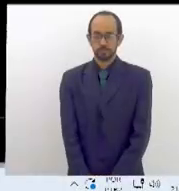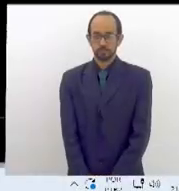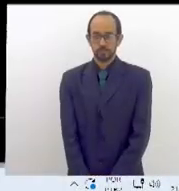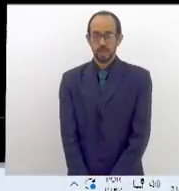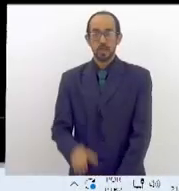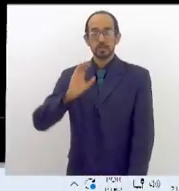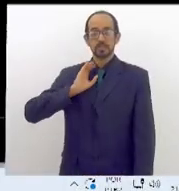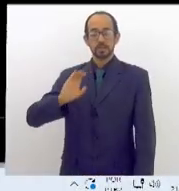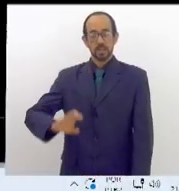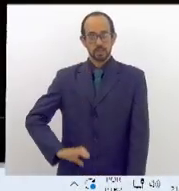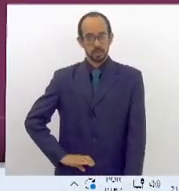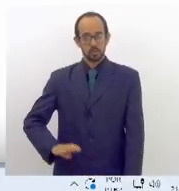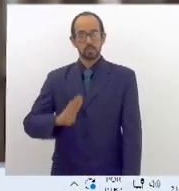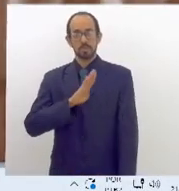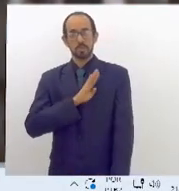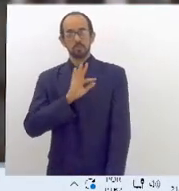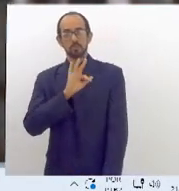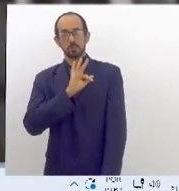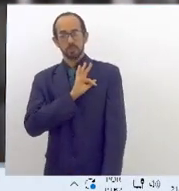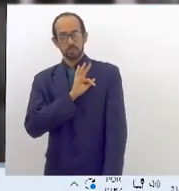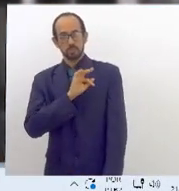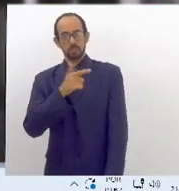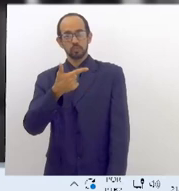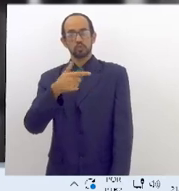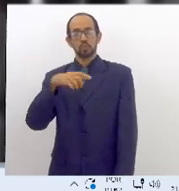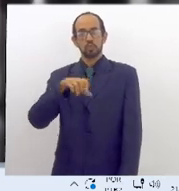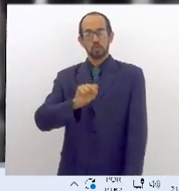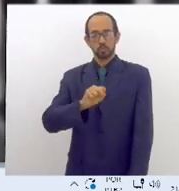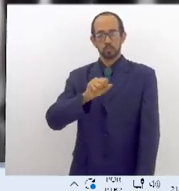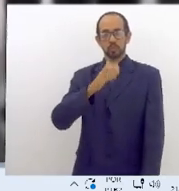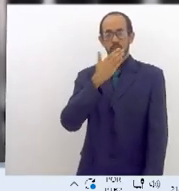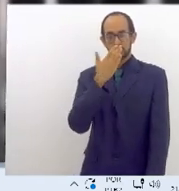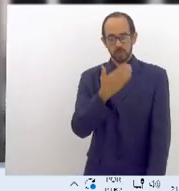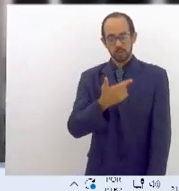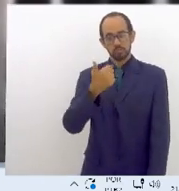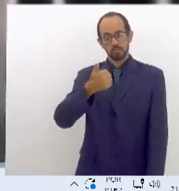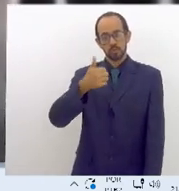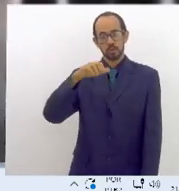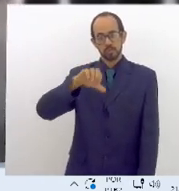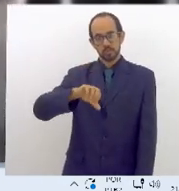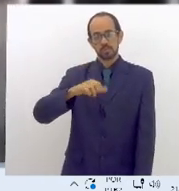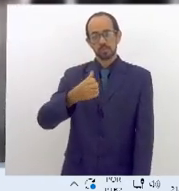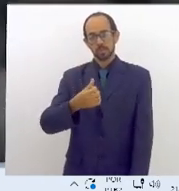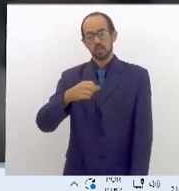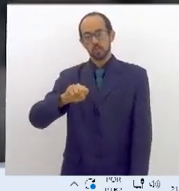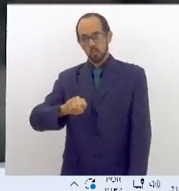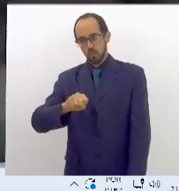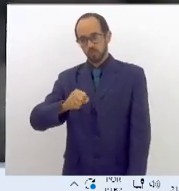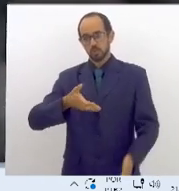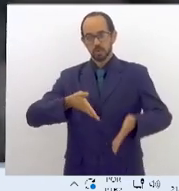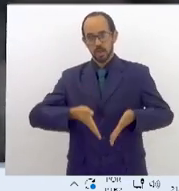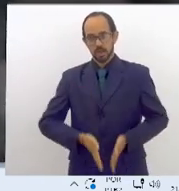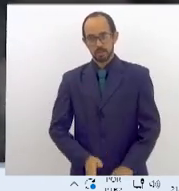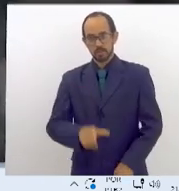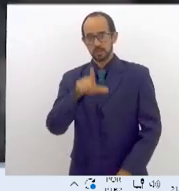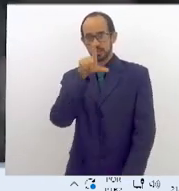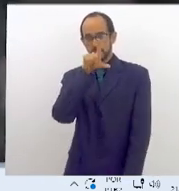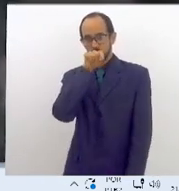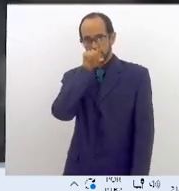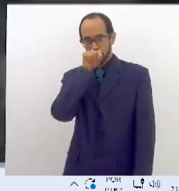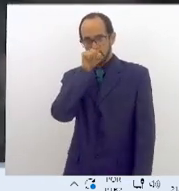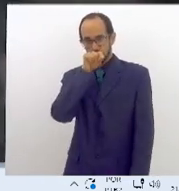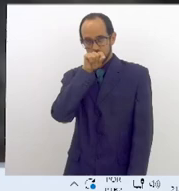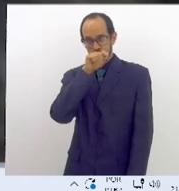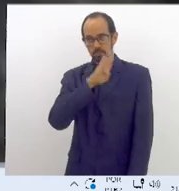cidadão da Baixada em 28 de fevereiro de 1968 na cinelópolis na